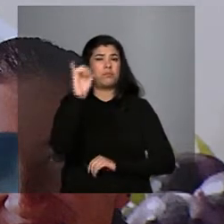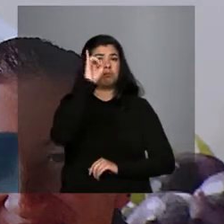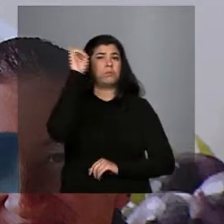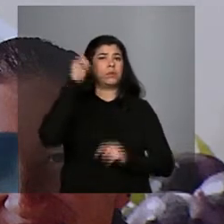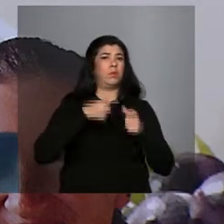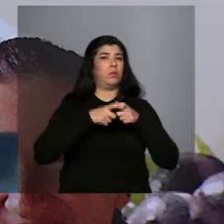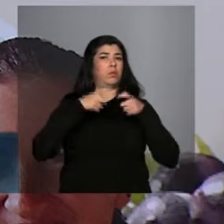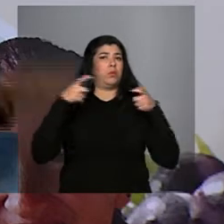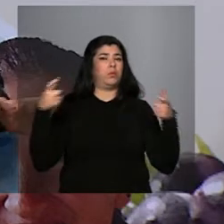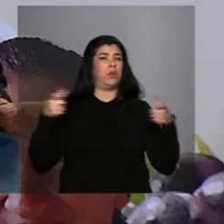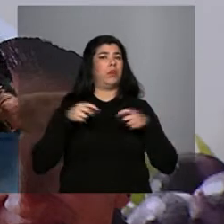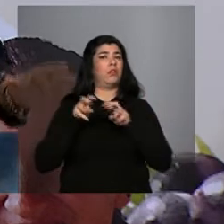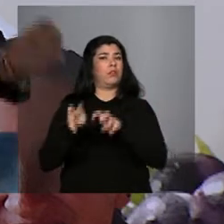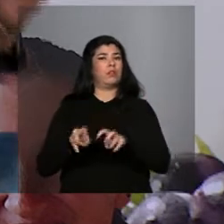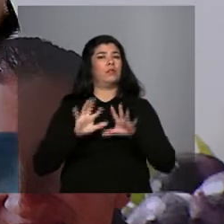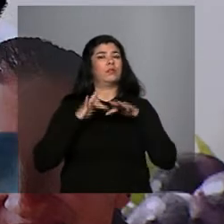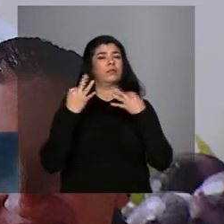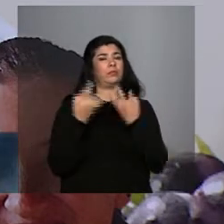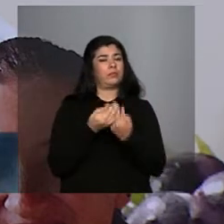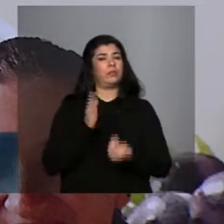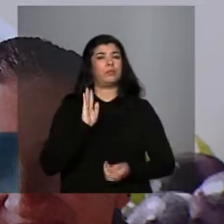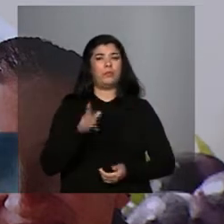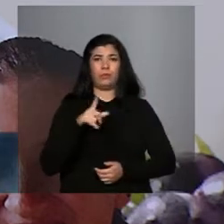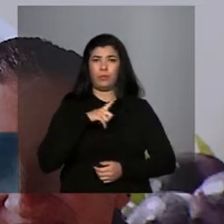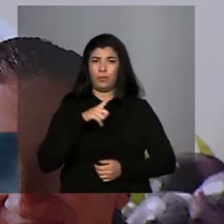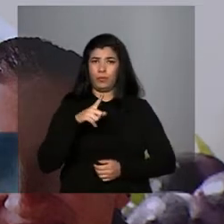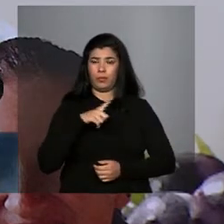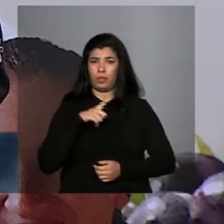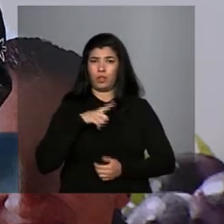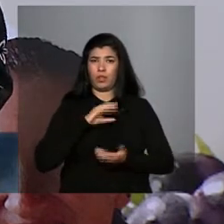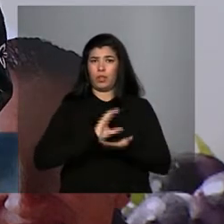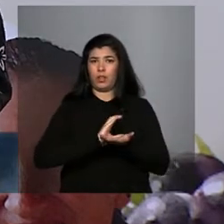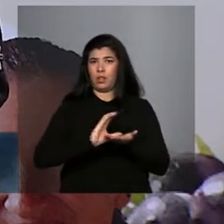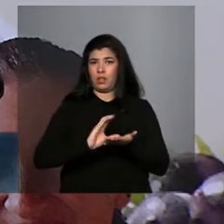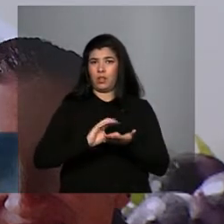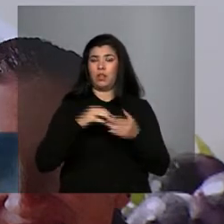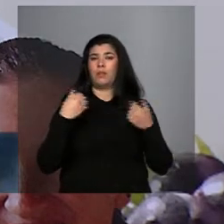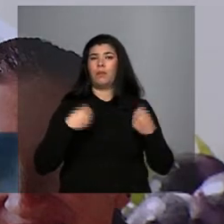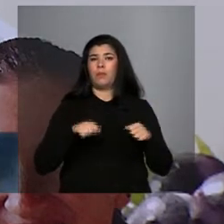Então, nós temos crédito e nós temos compras.